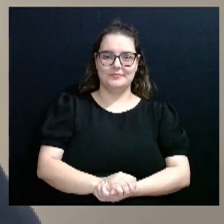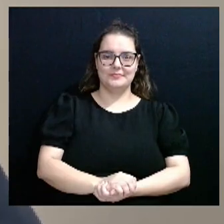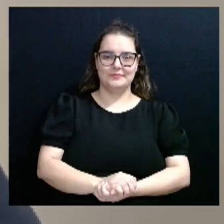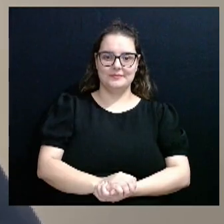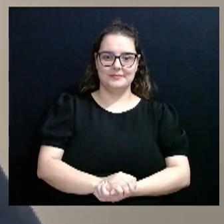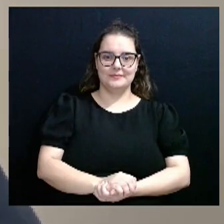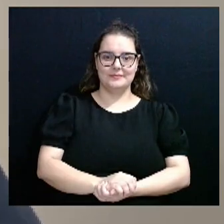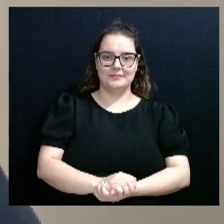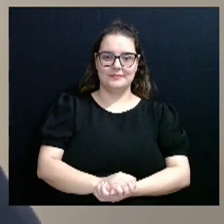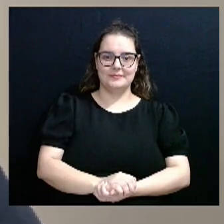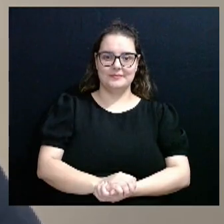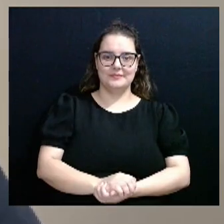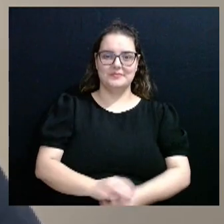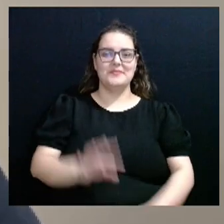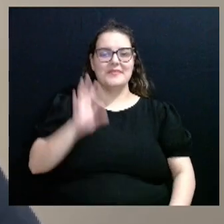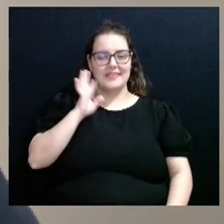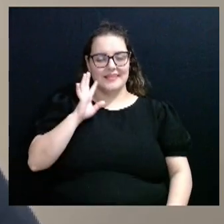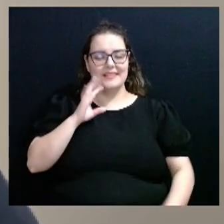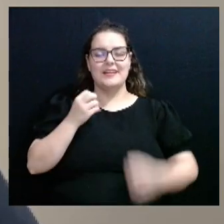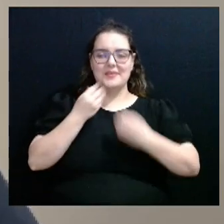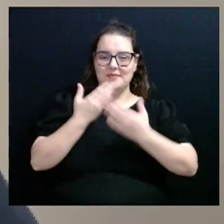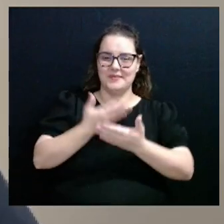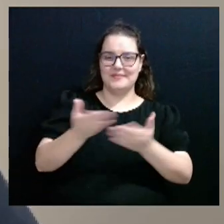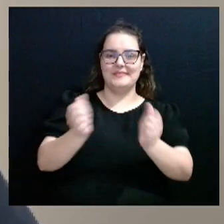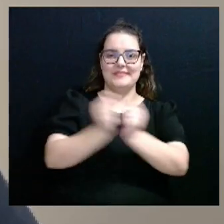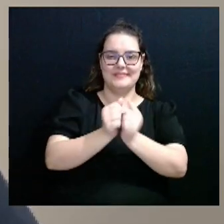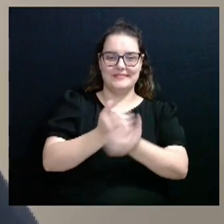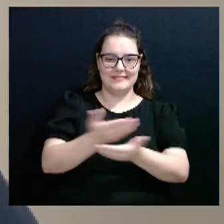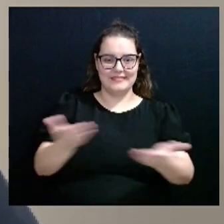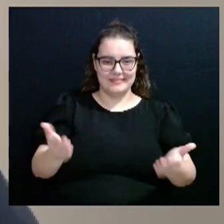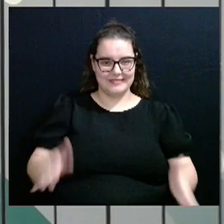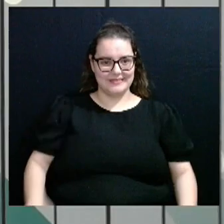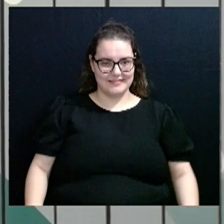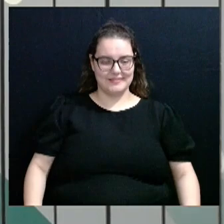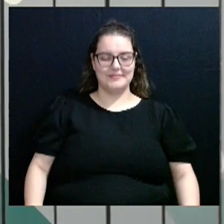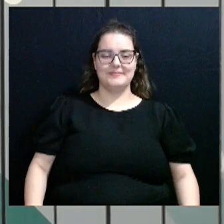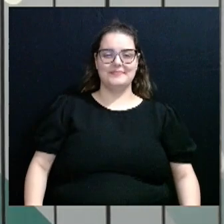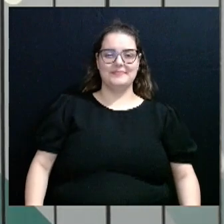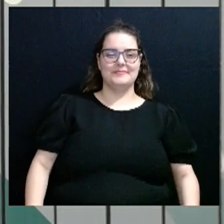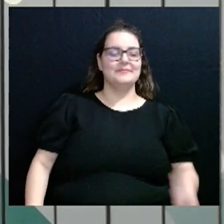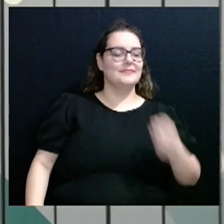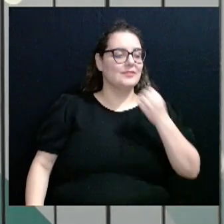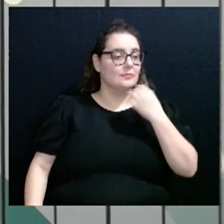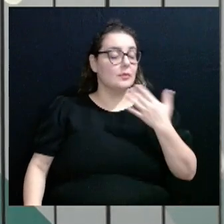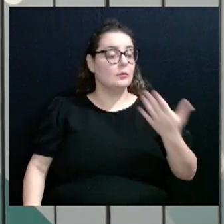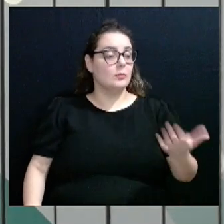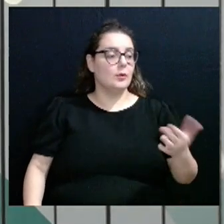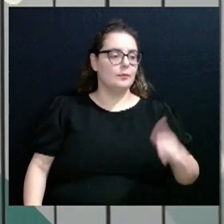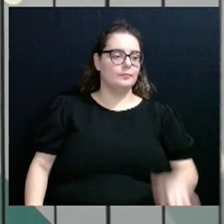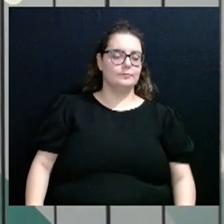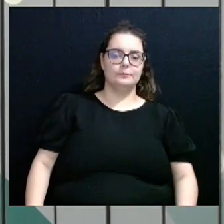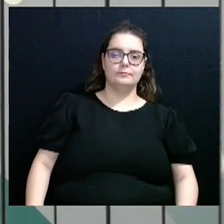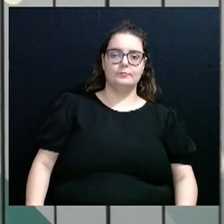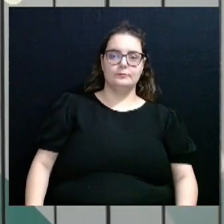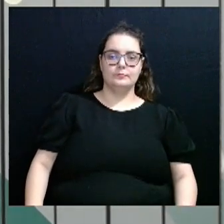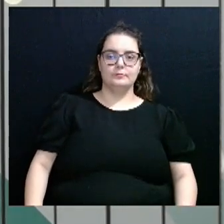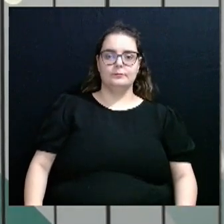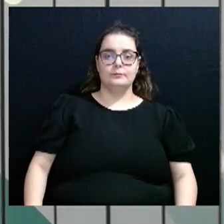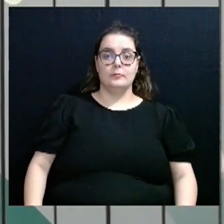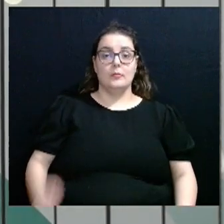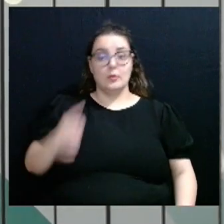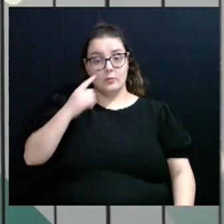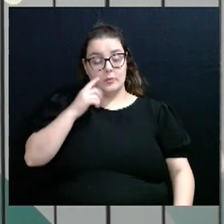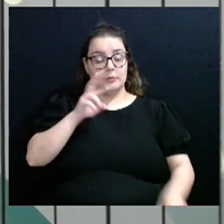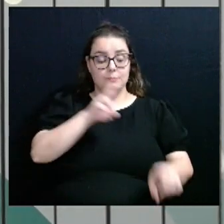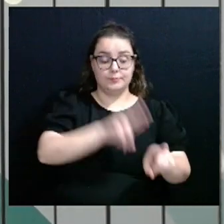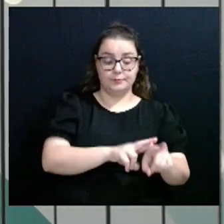Bacana, muito bom estar aqui com vocês. Muito bem. Bom, gente, é assim, olha, o câncer de próstata